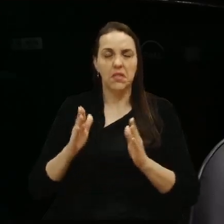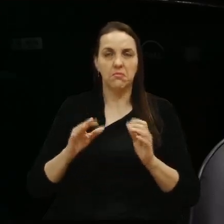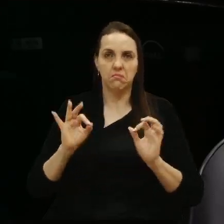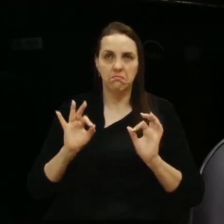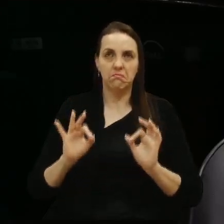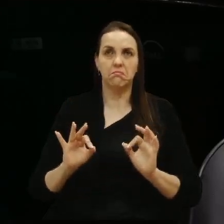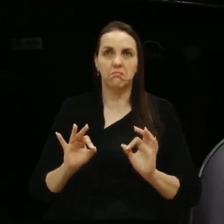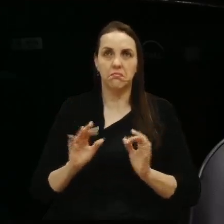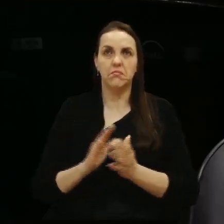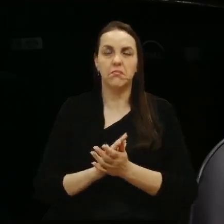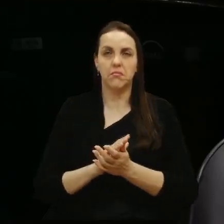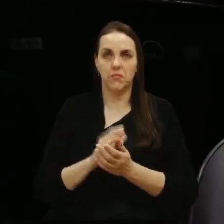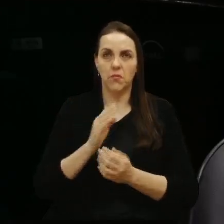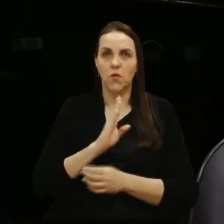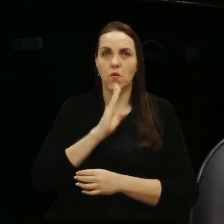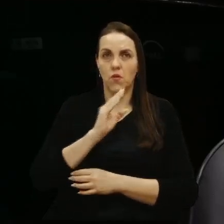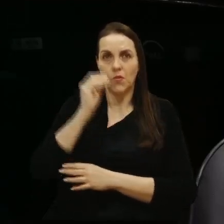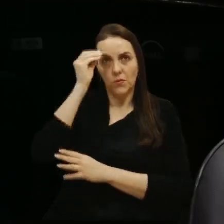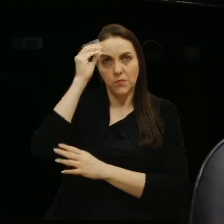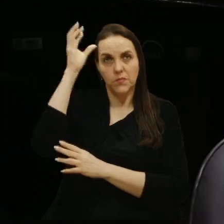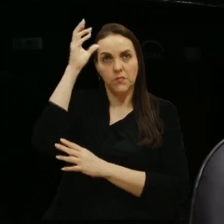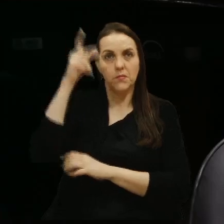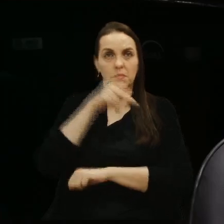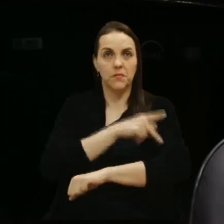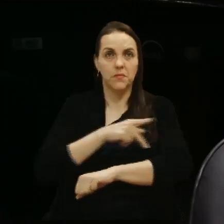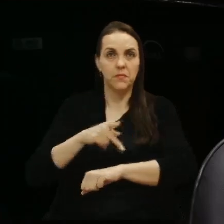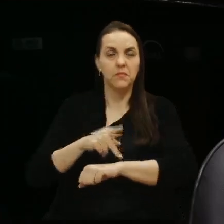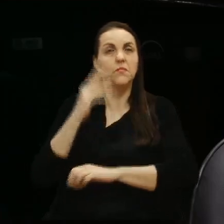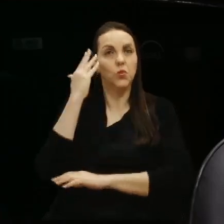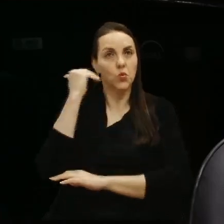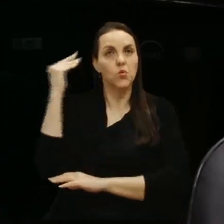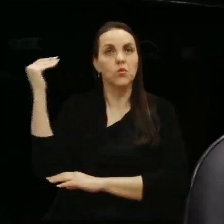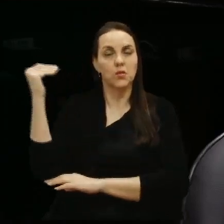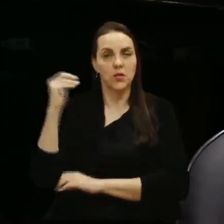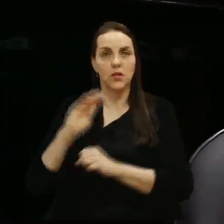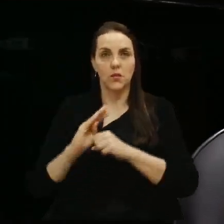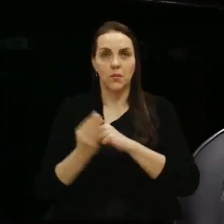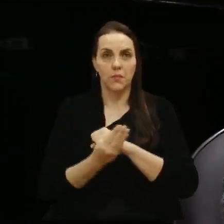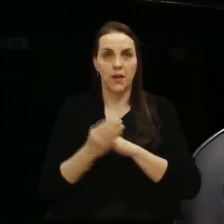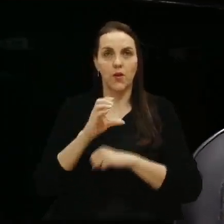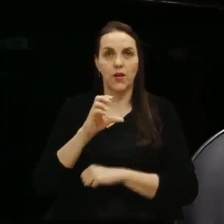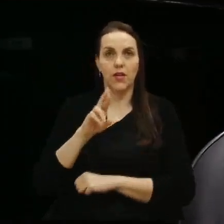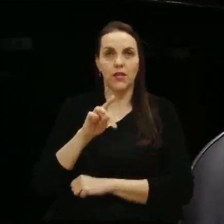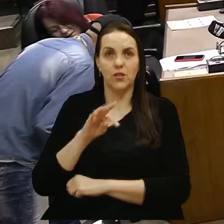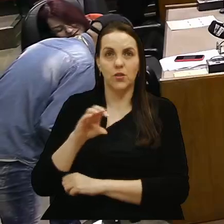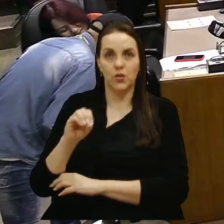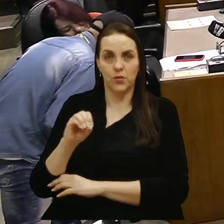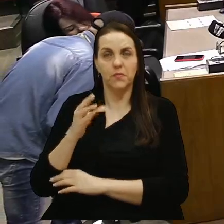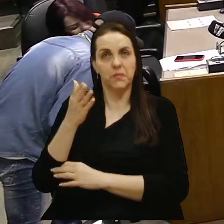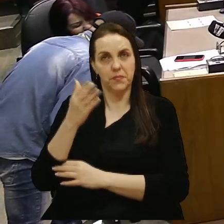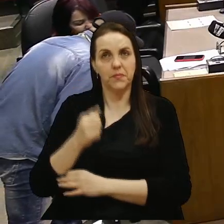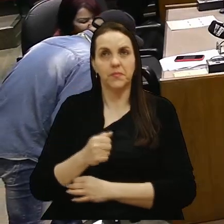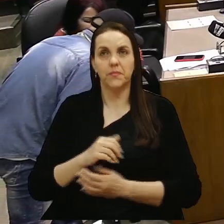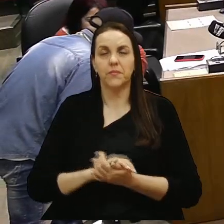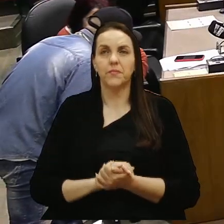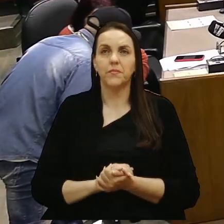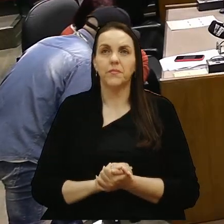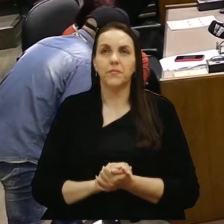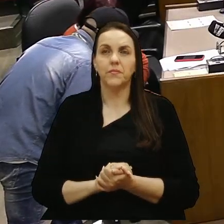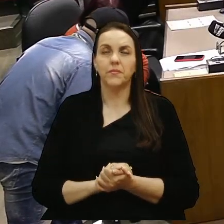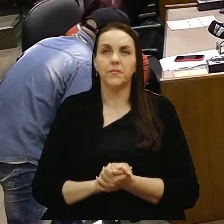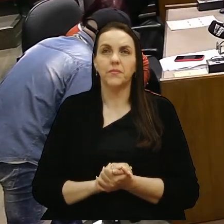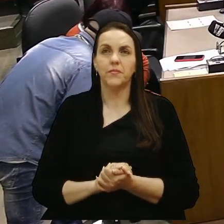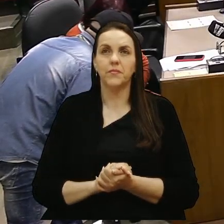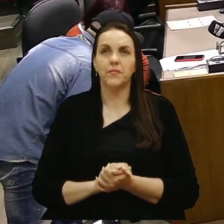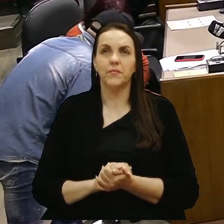também com o conhecimento pedagógico delas, a gente vai ter um grande sucesso aqui no bairro Cristo Redentor. Obrigado, presidente. Peço a palavra.